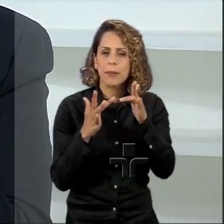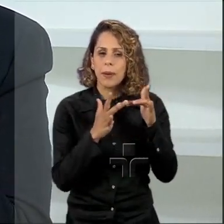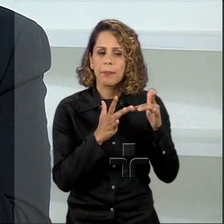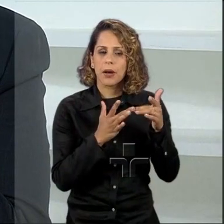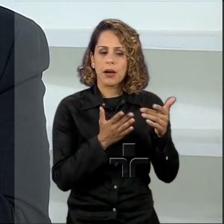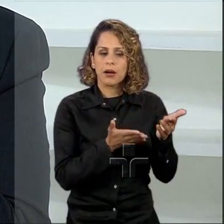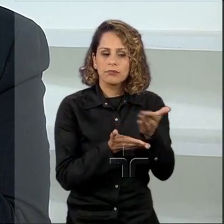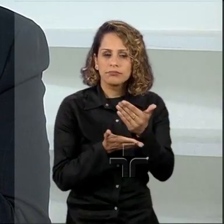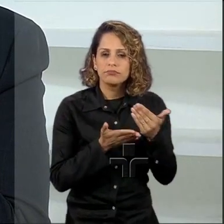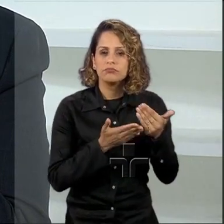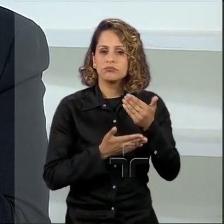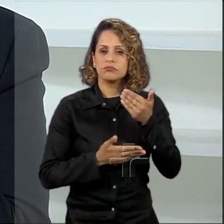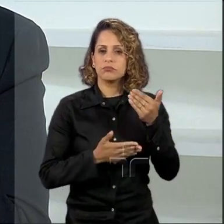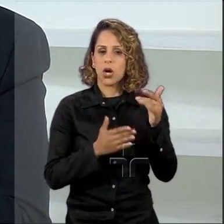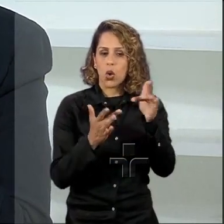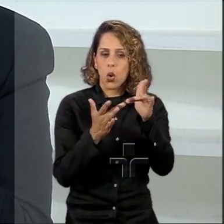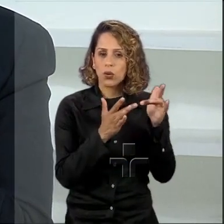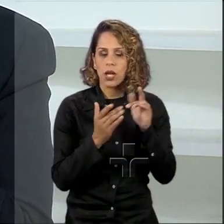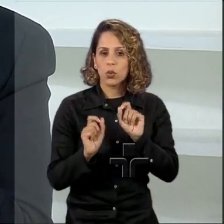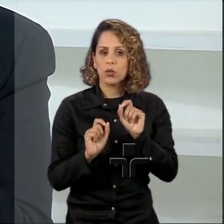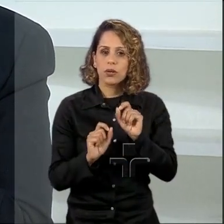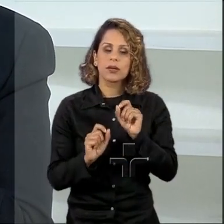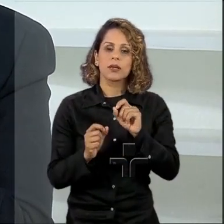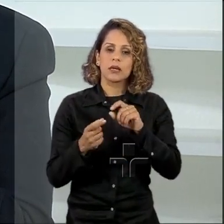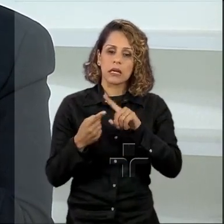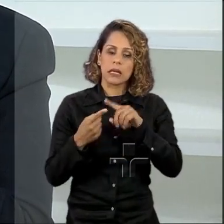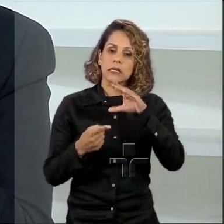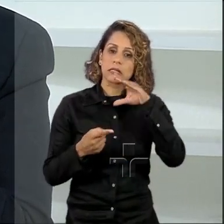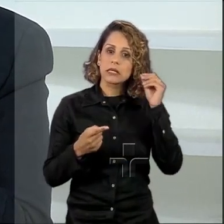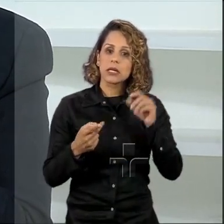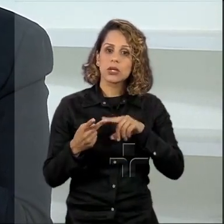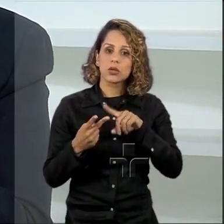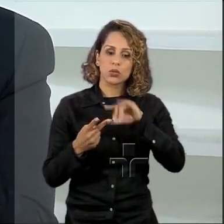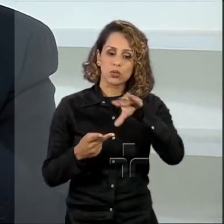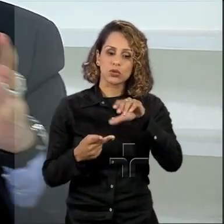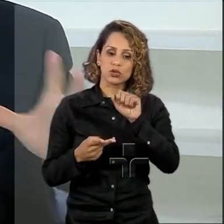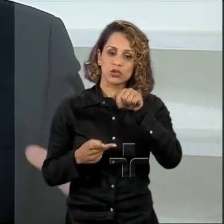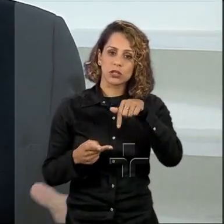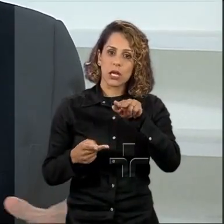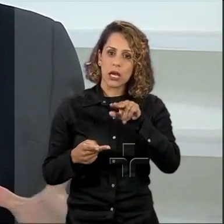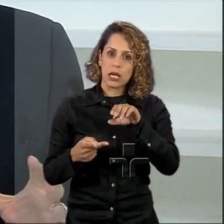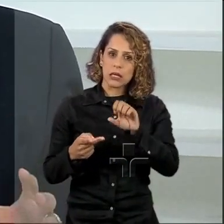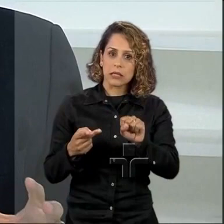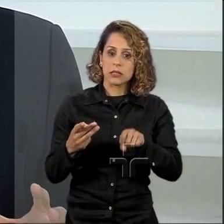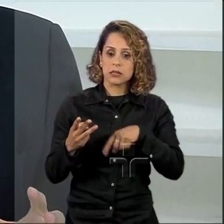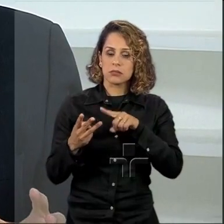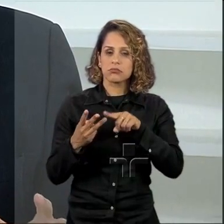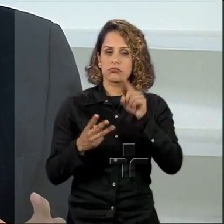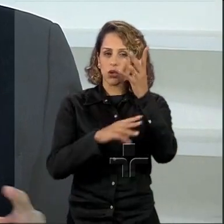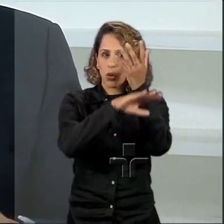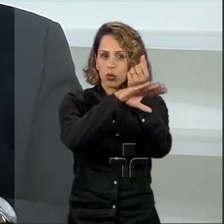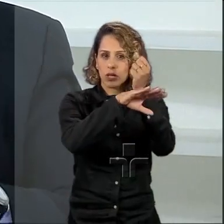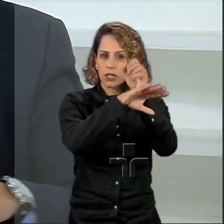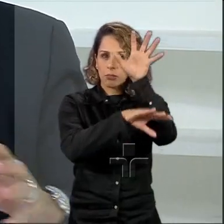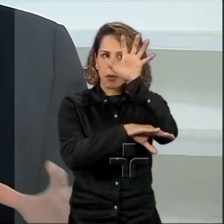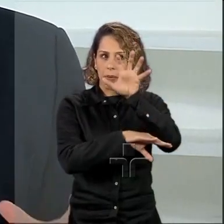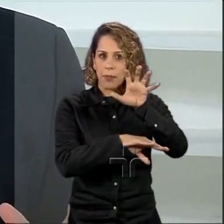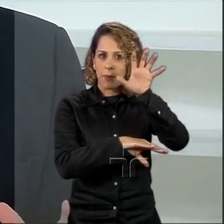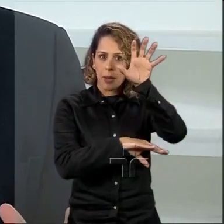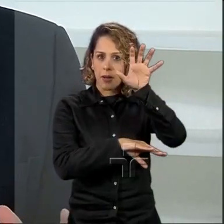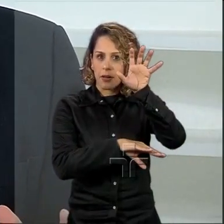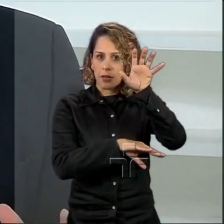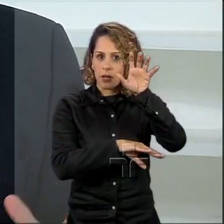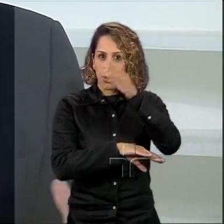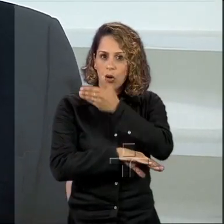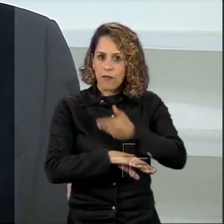governadores que se elegeram no Nordeste. Eu acho que é puxando gente para a coordenação